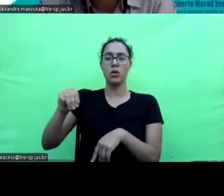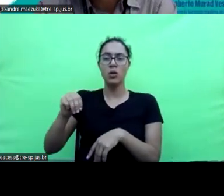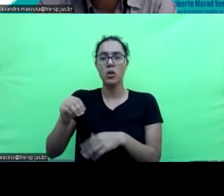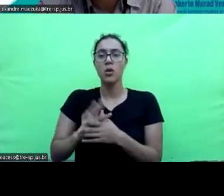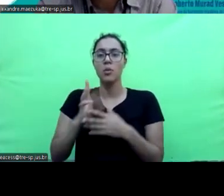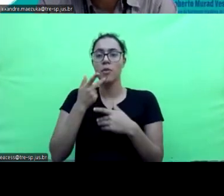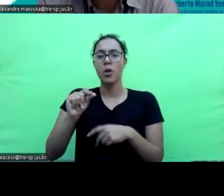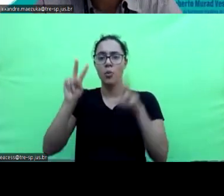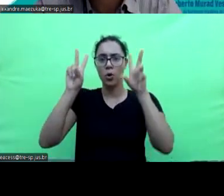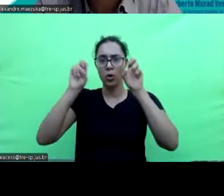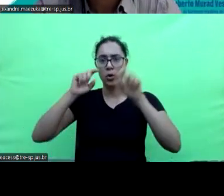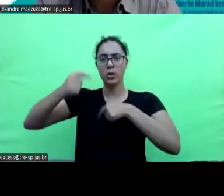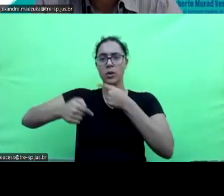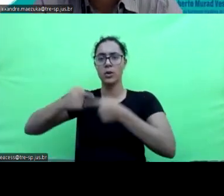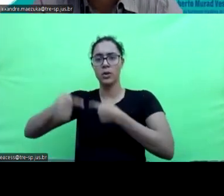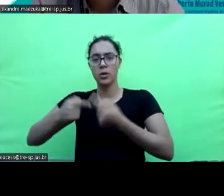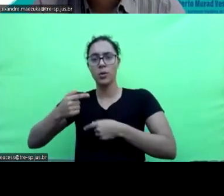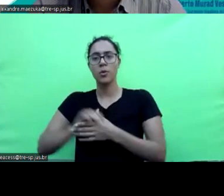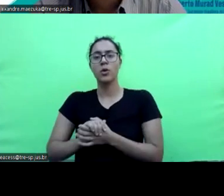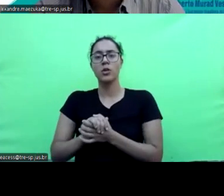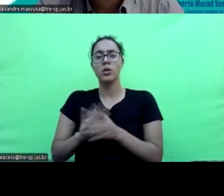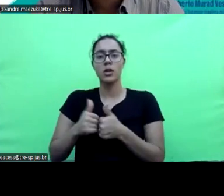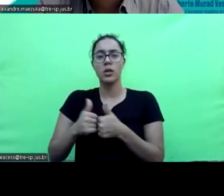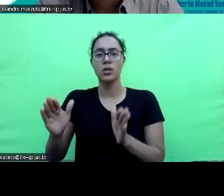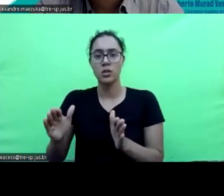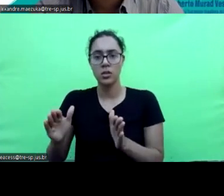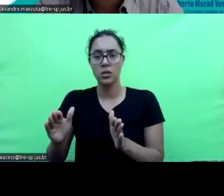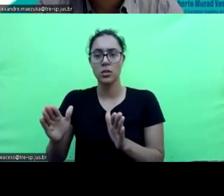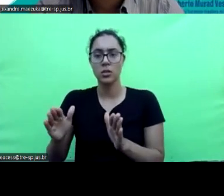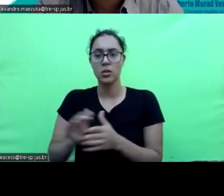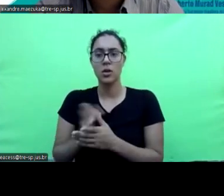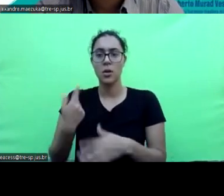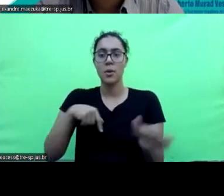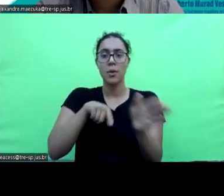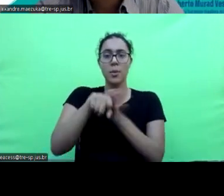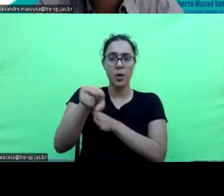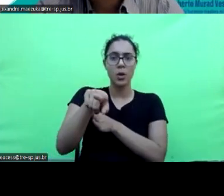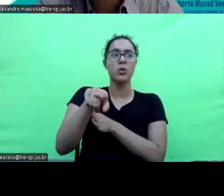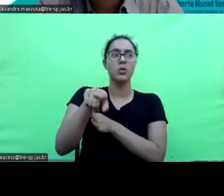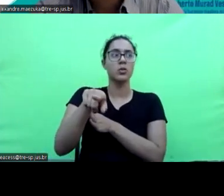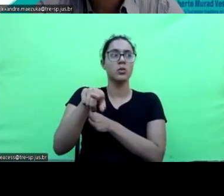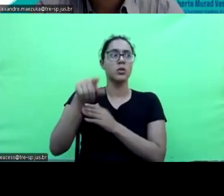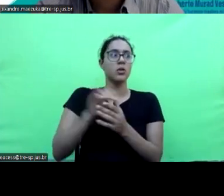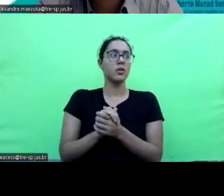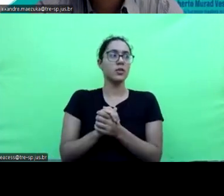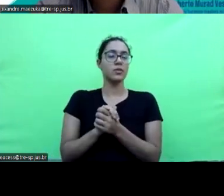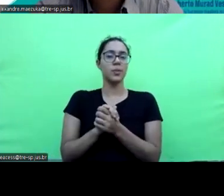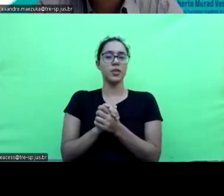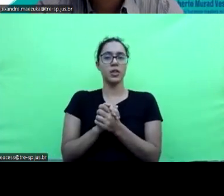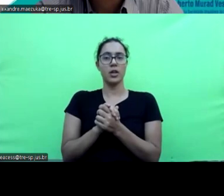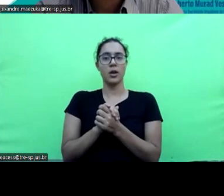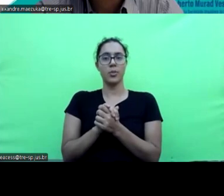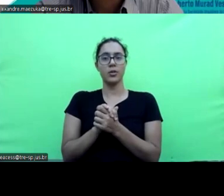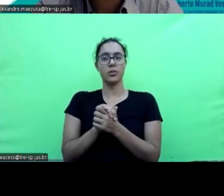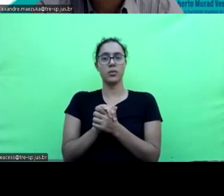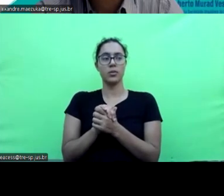e aí, tradicionalmente, depois a gente abre para perguntas, né, que as servidoras e os servidores fazem aqui ao nosso